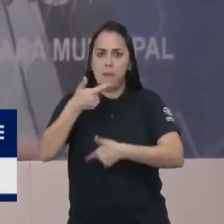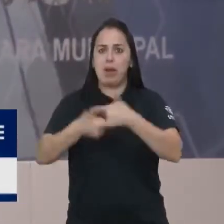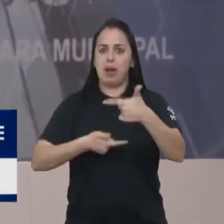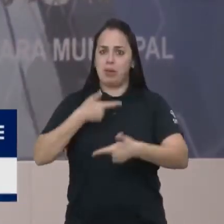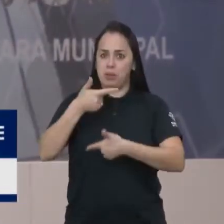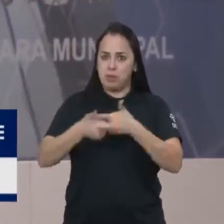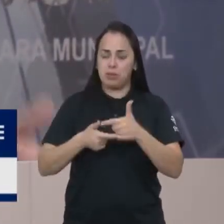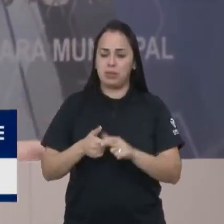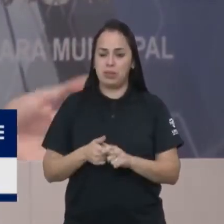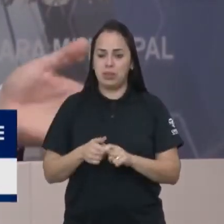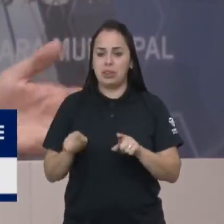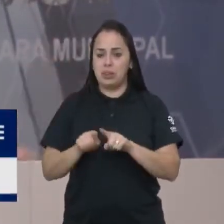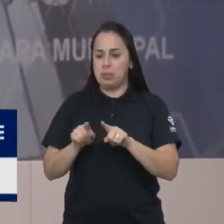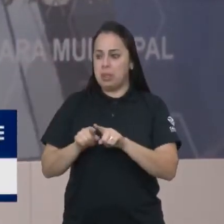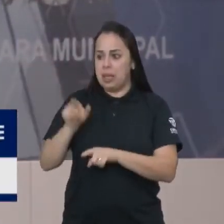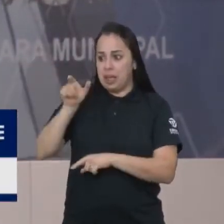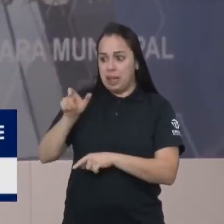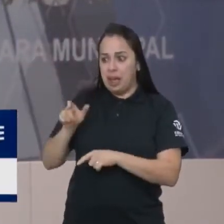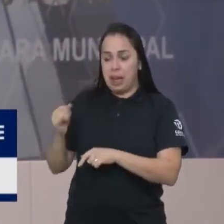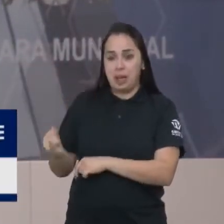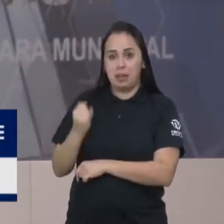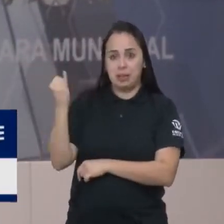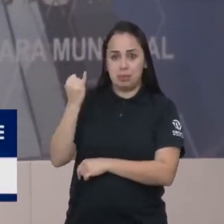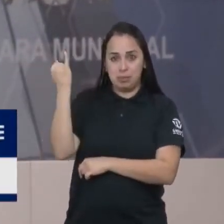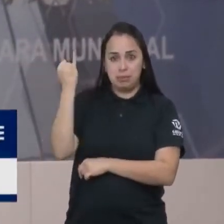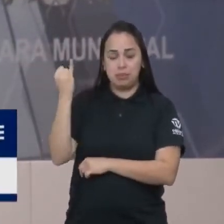serviços, relevantíssimos.